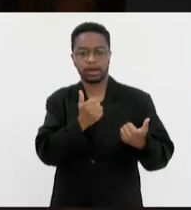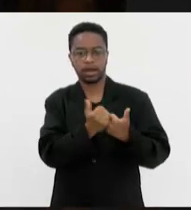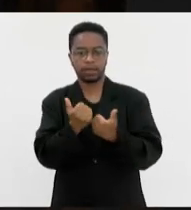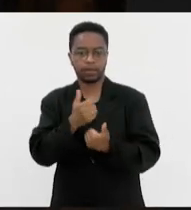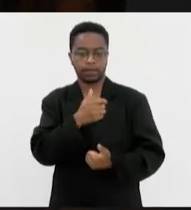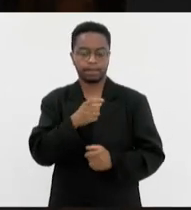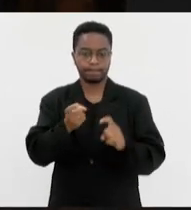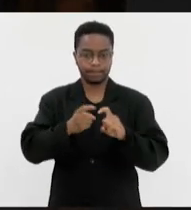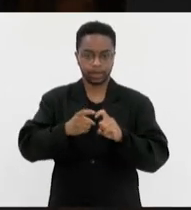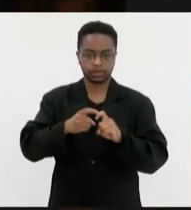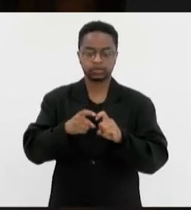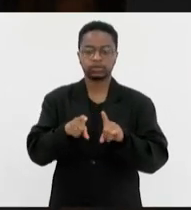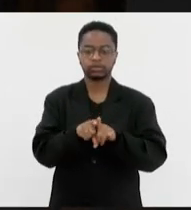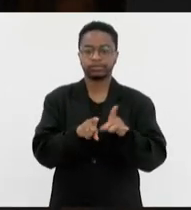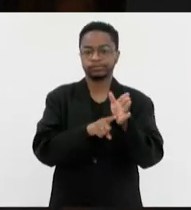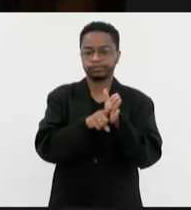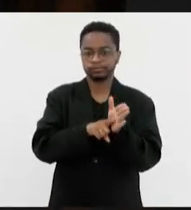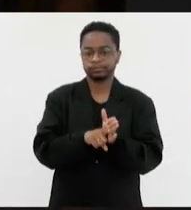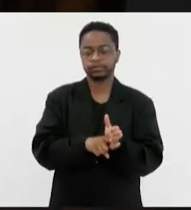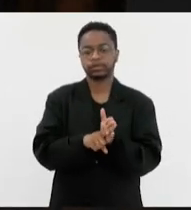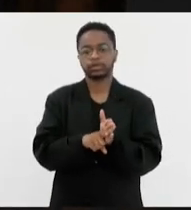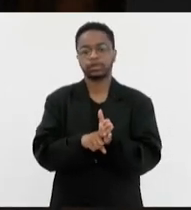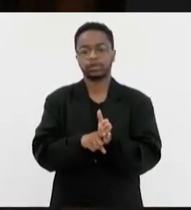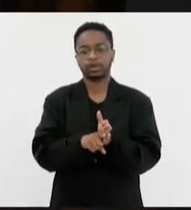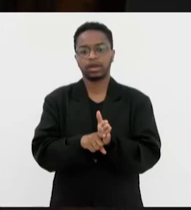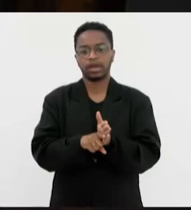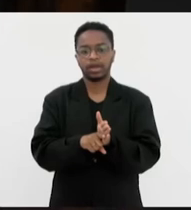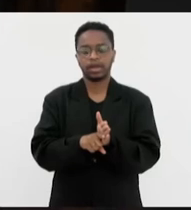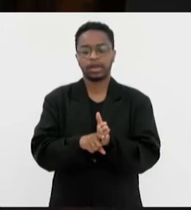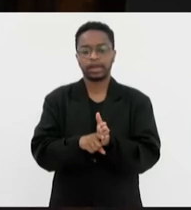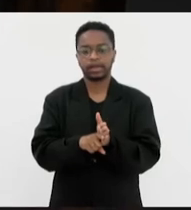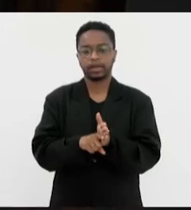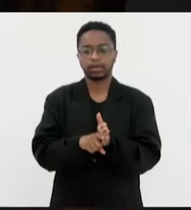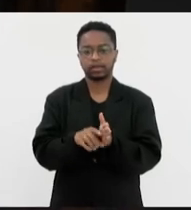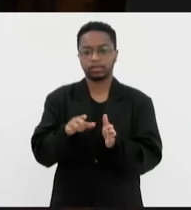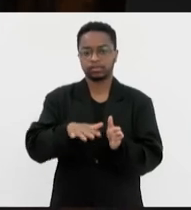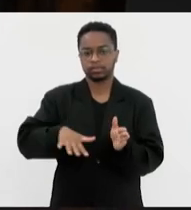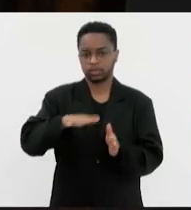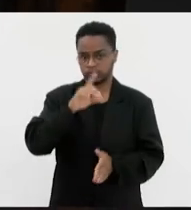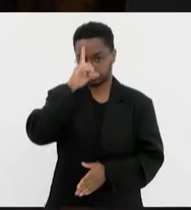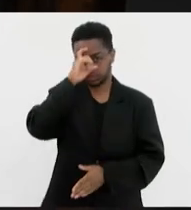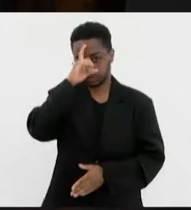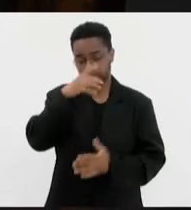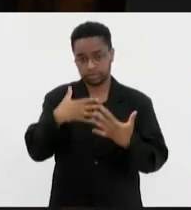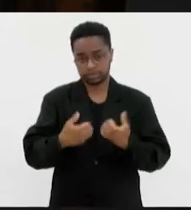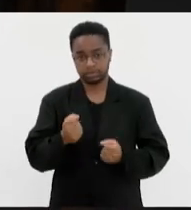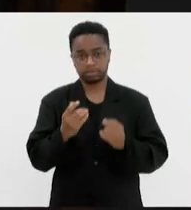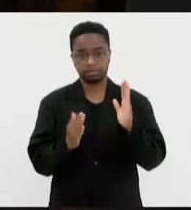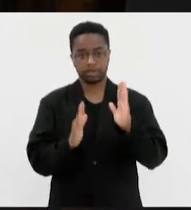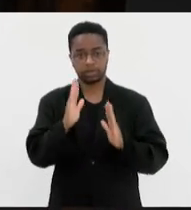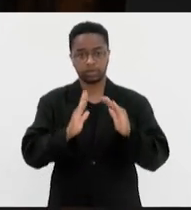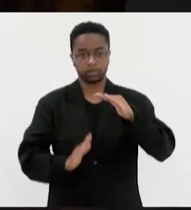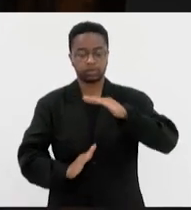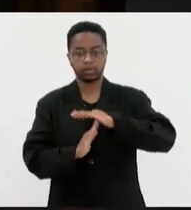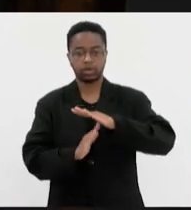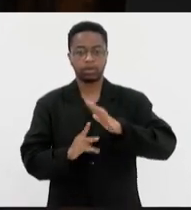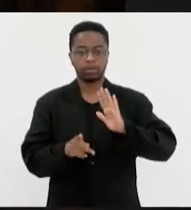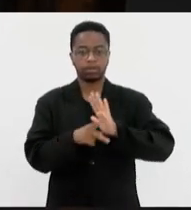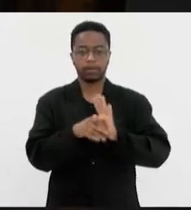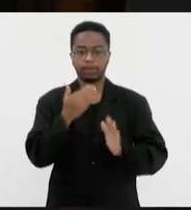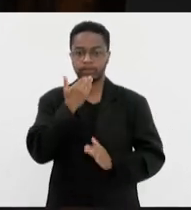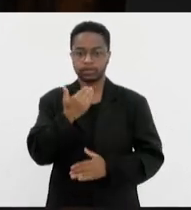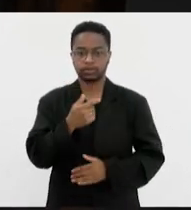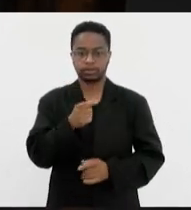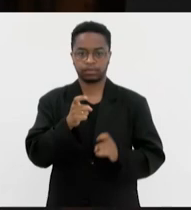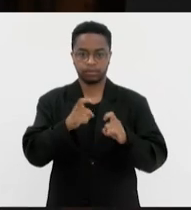realizam exames laboratoriais e outros de imagem a acatarem o prazo de validade do pedido médico e da outras providências.